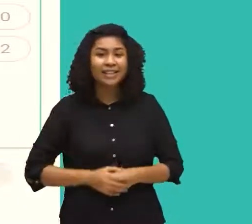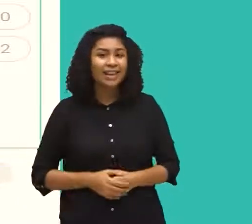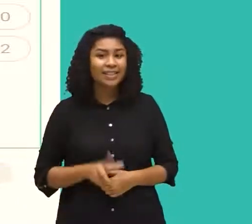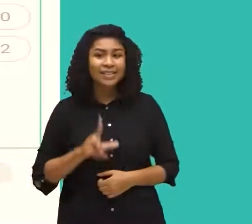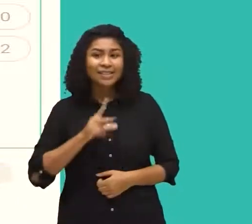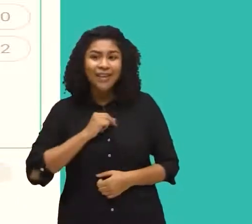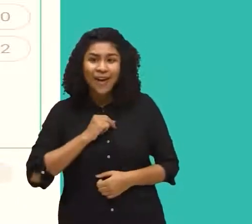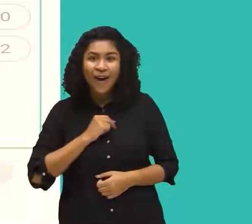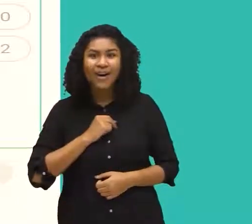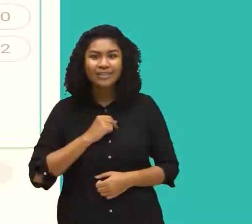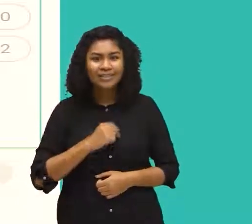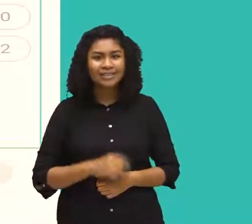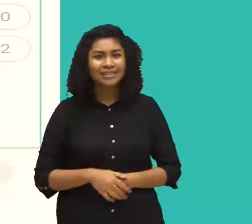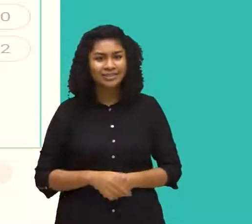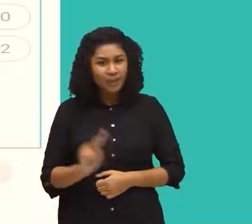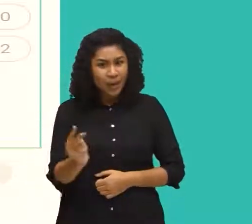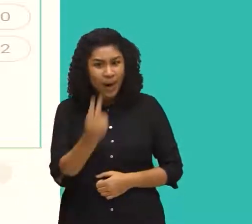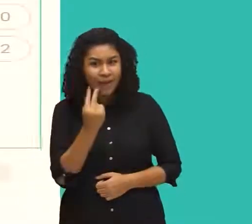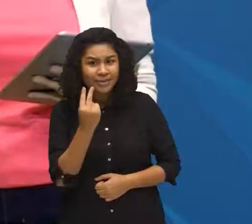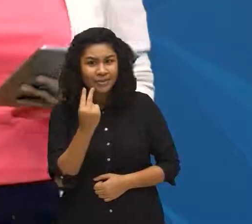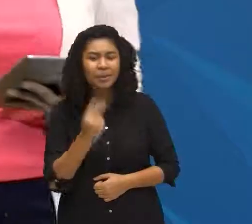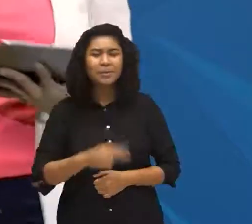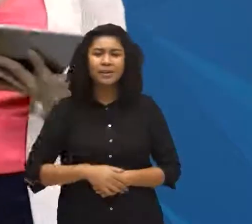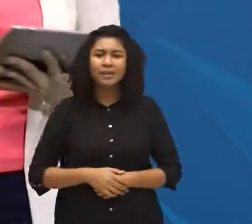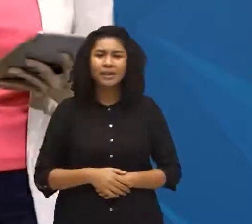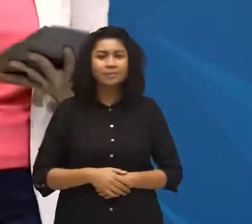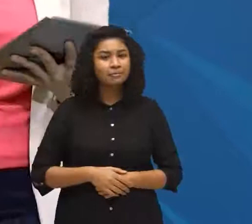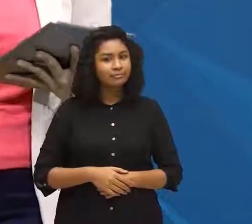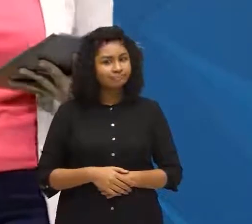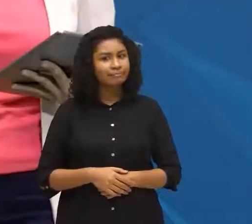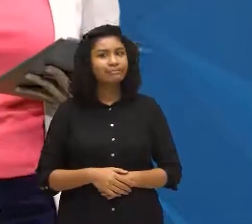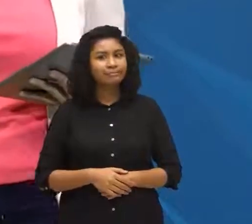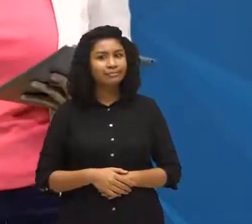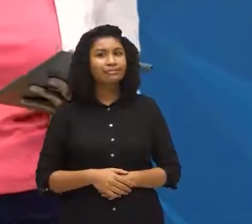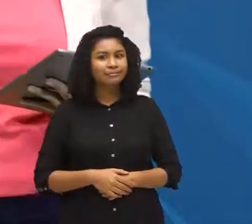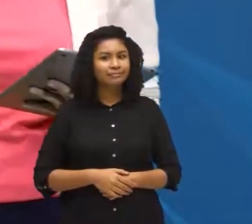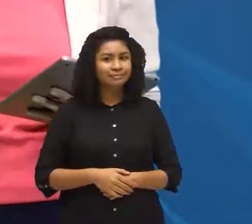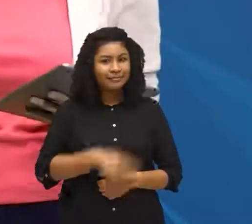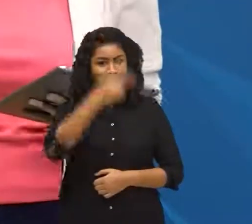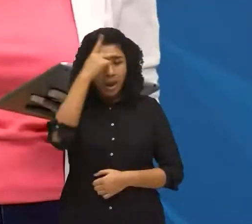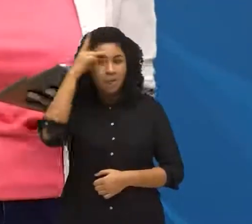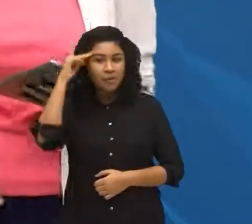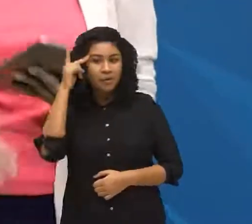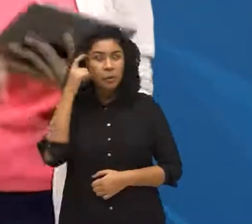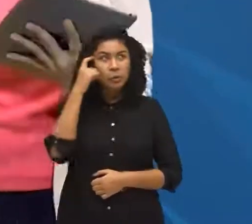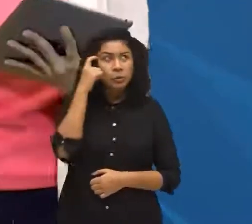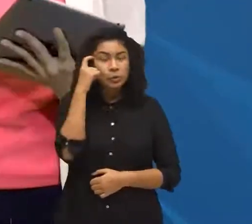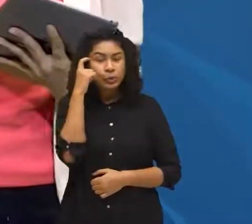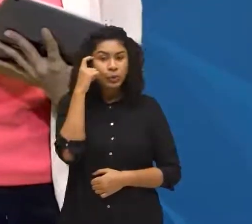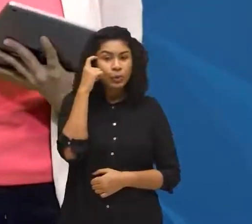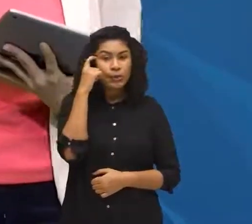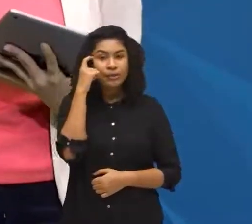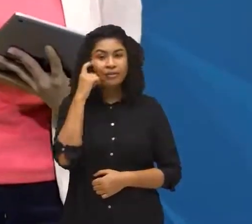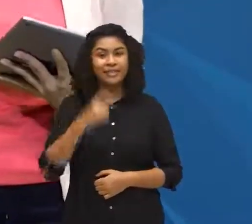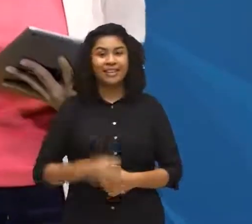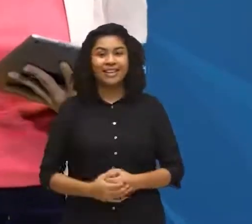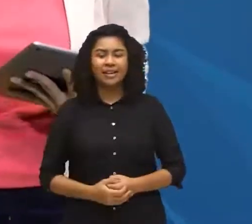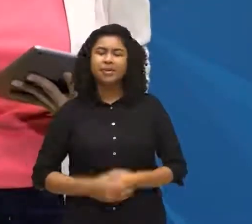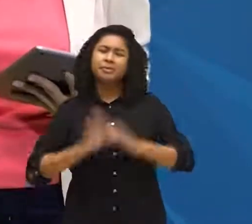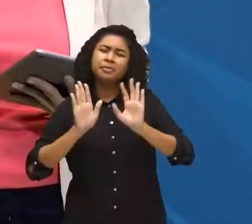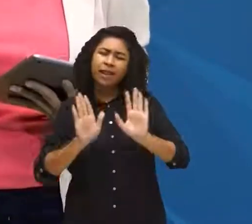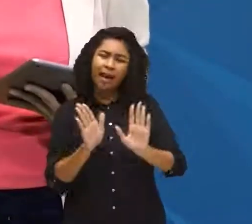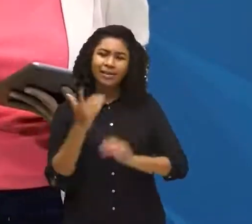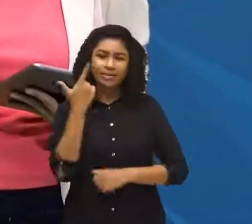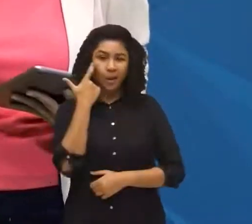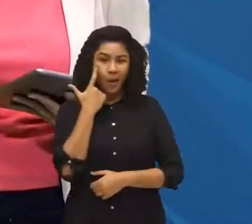Gente, volta aqui pra mim. Essa daí ficou indecisa, a galera ficou ali na dúvida, né? Mas, gente,